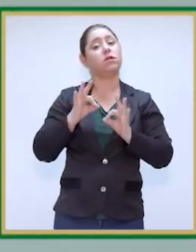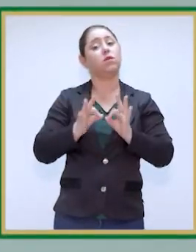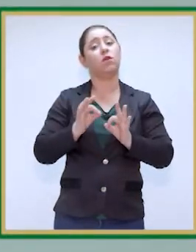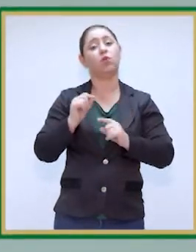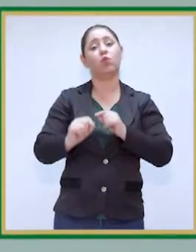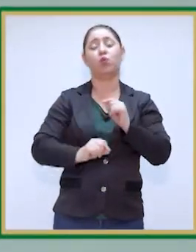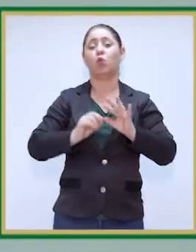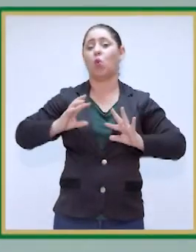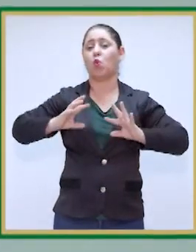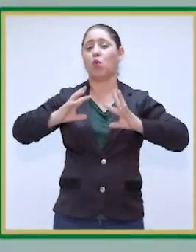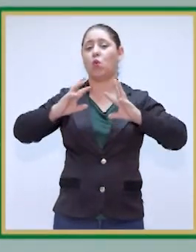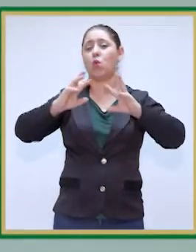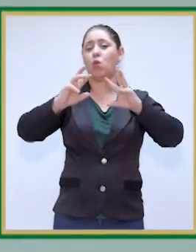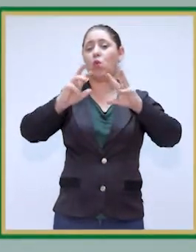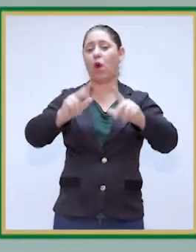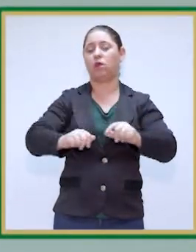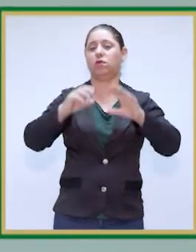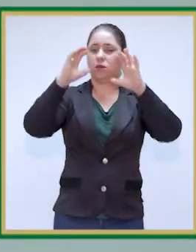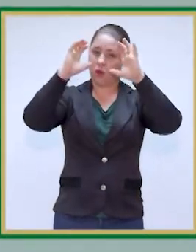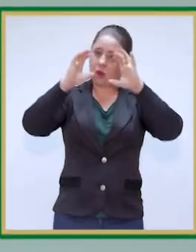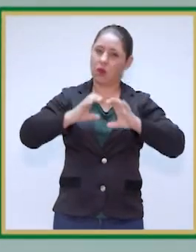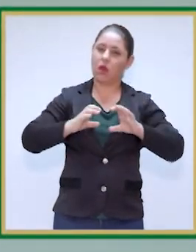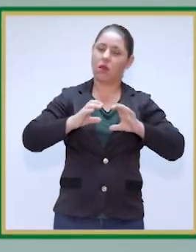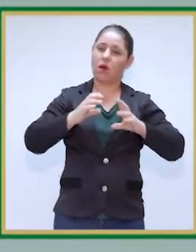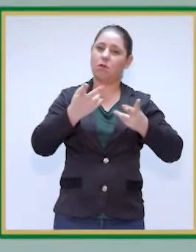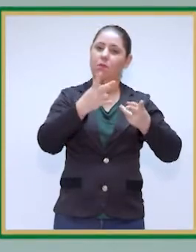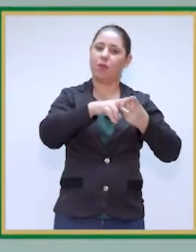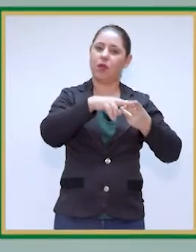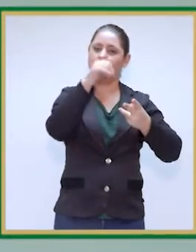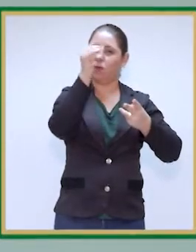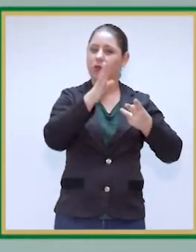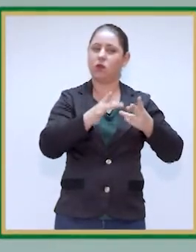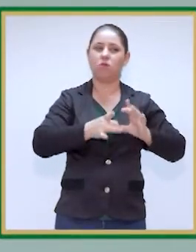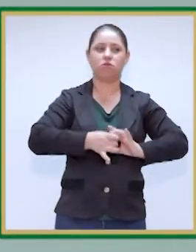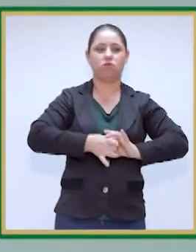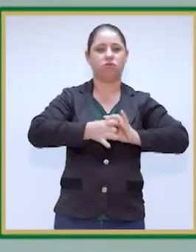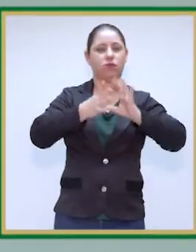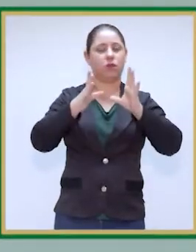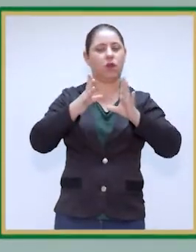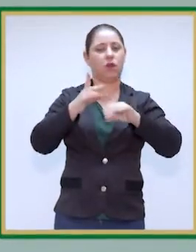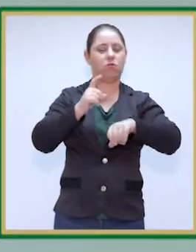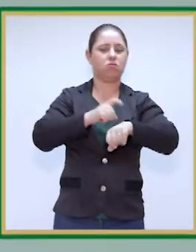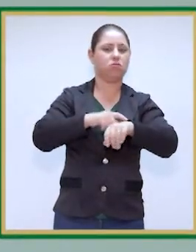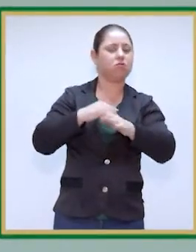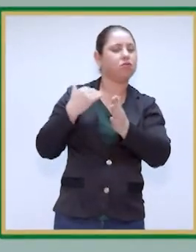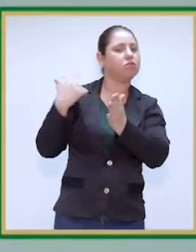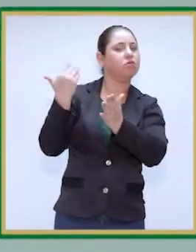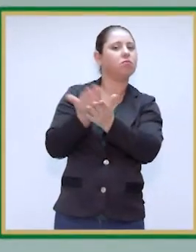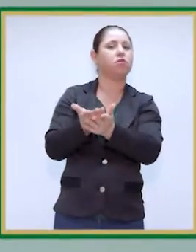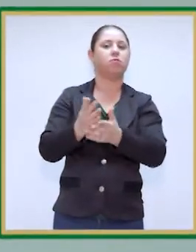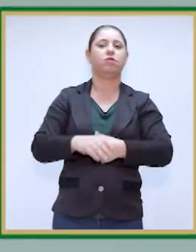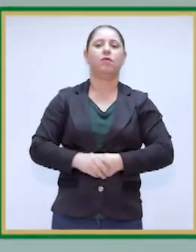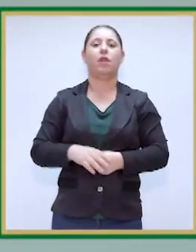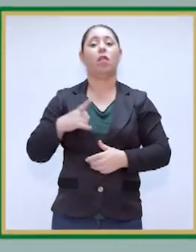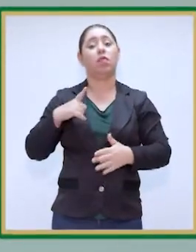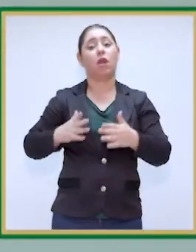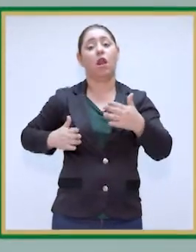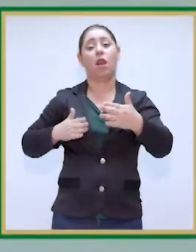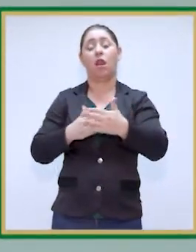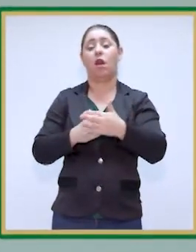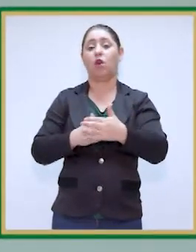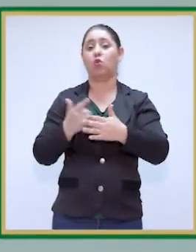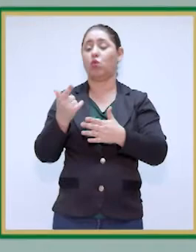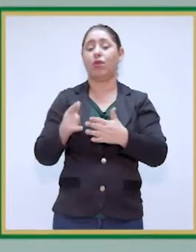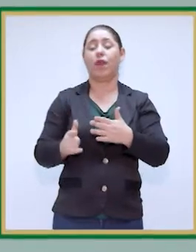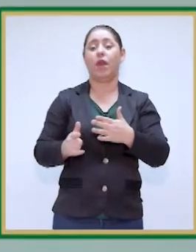coisa é certa, todo cidadão preso no Brasil, um dia ele vai sair, mais cedo ou mais tarde. A gente tem